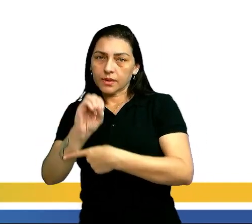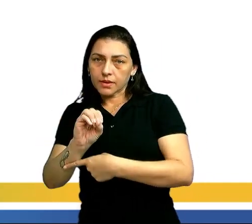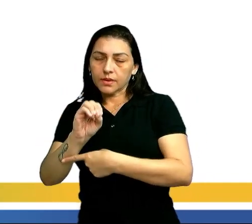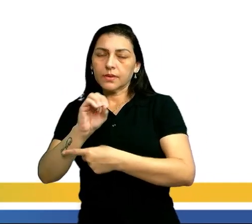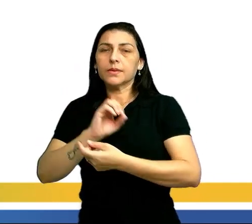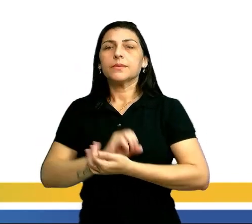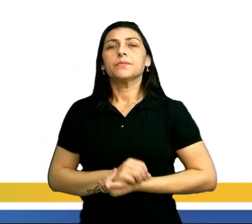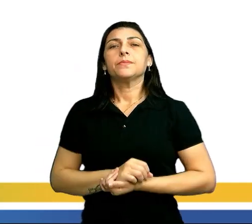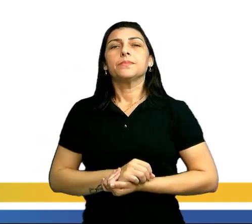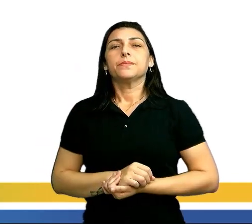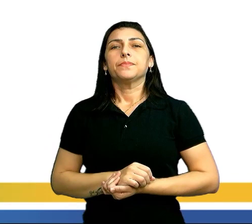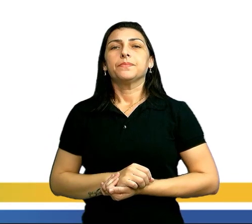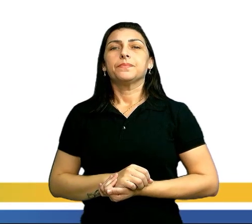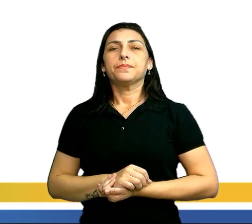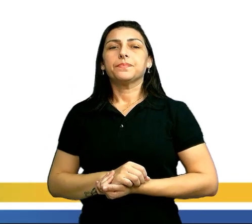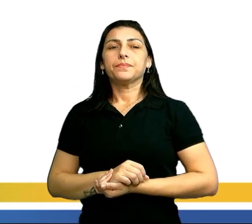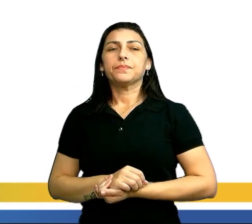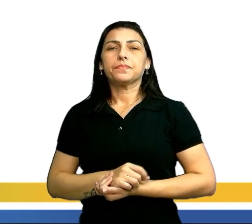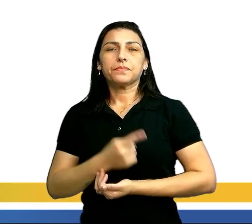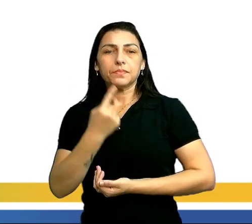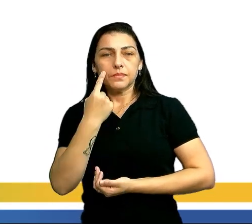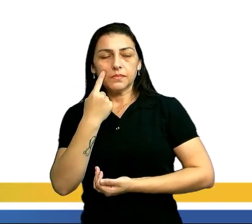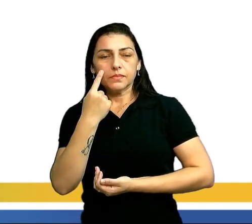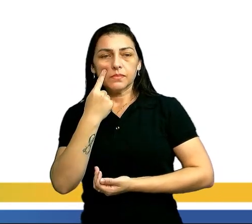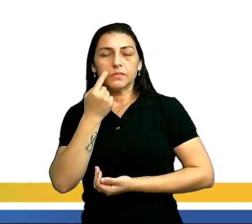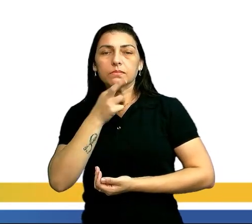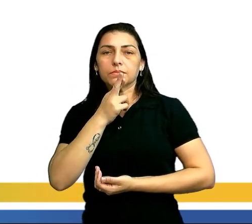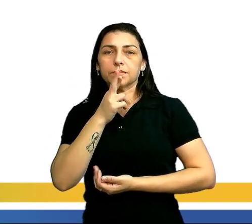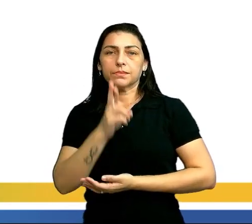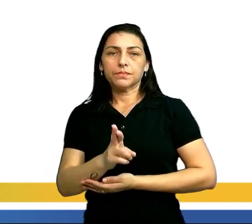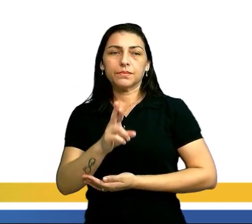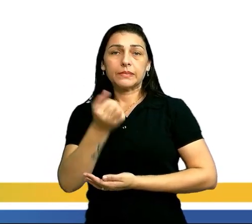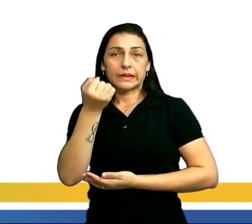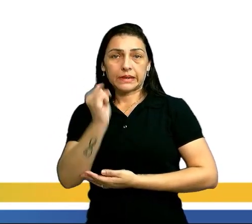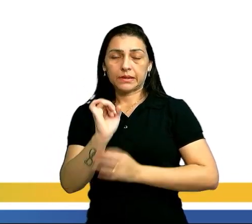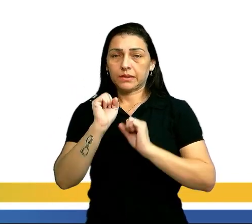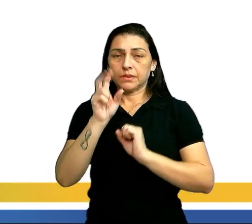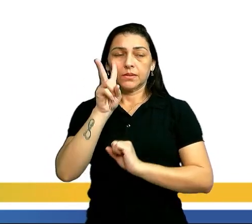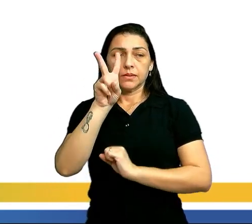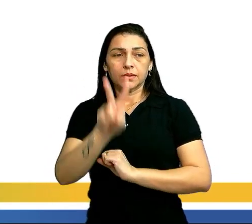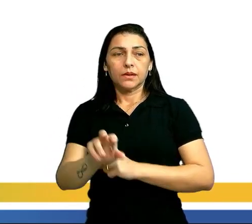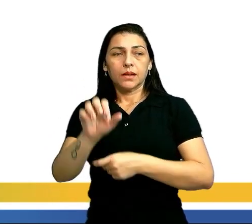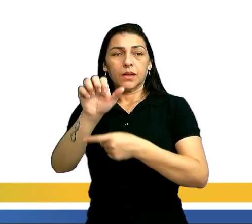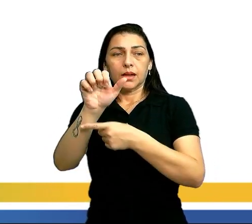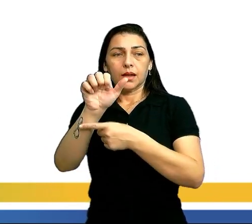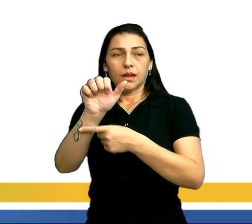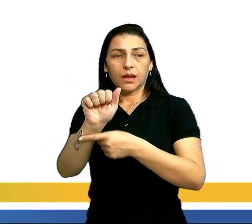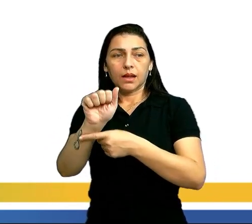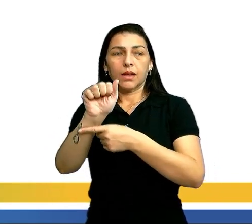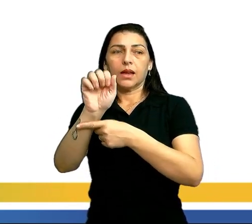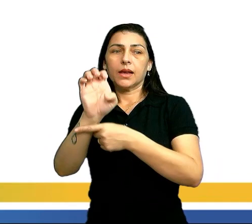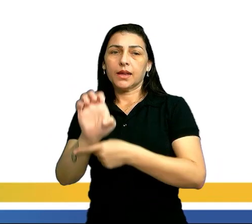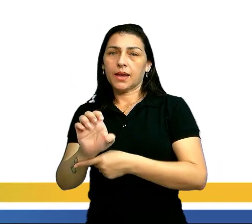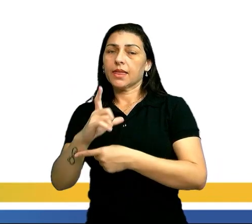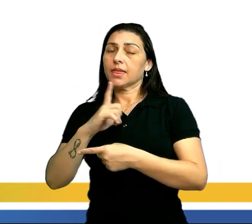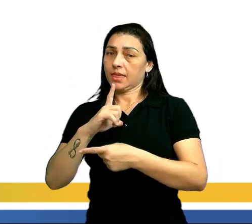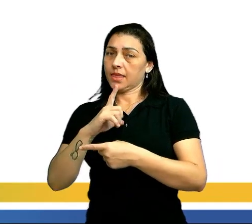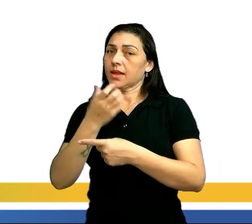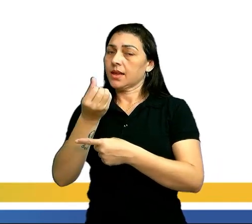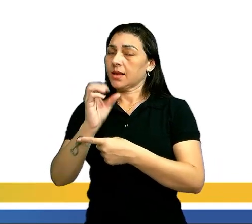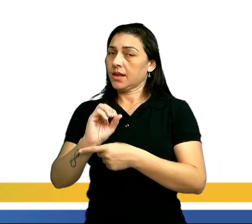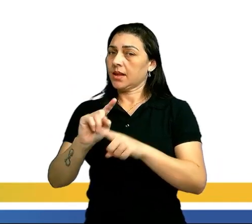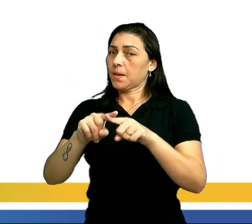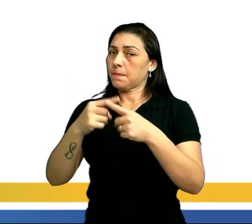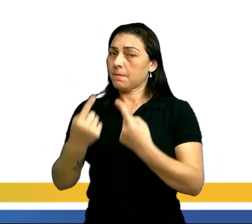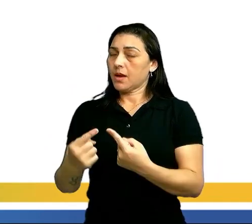E, 60. Vamos lá, resolver. Se você pode ver aí que a letra A e a letra E, ambos têm 60. E como